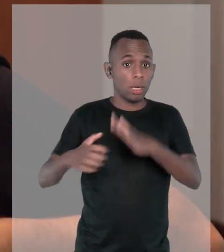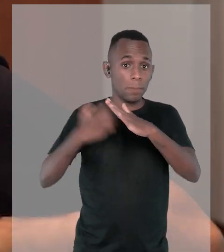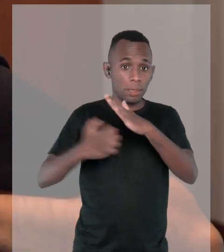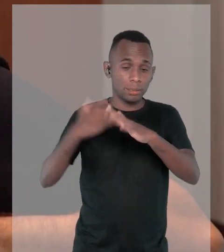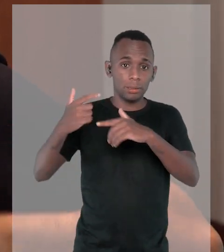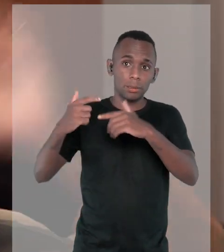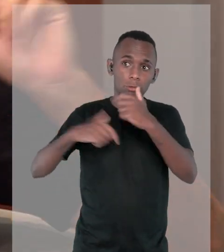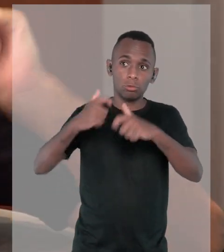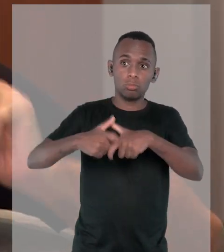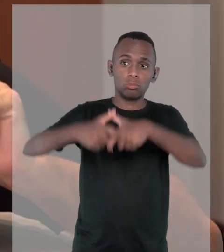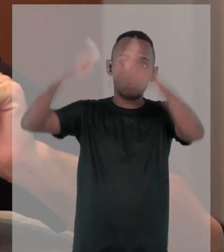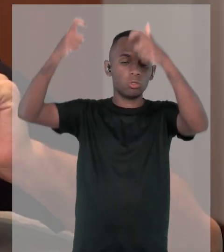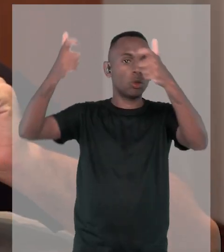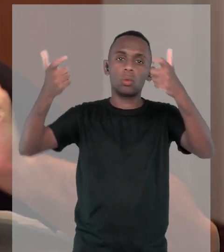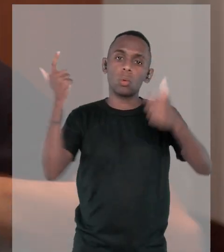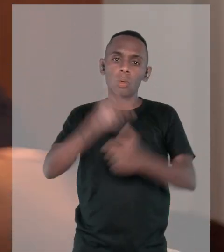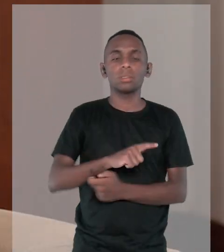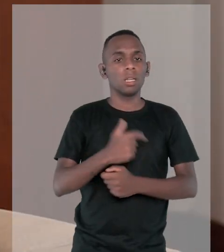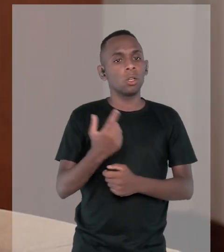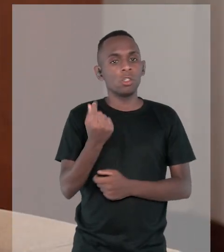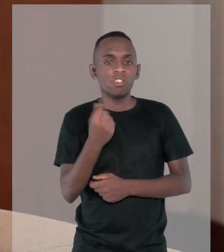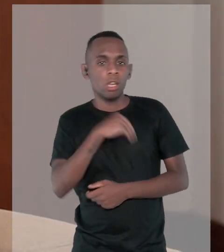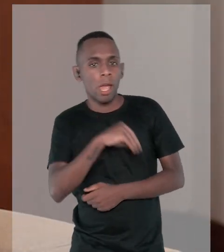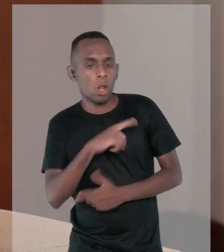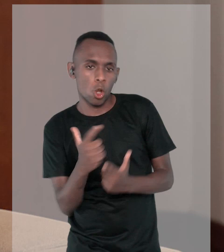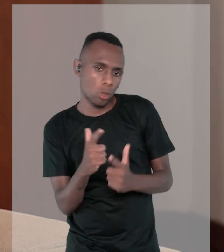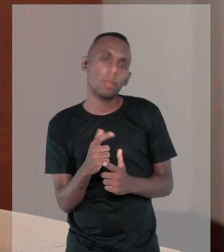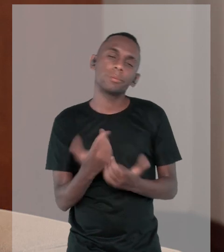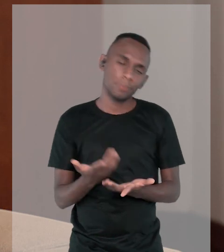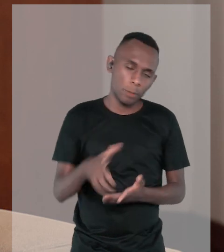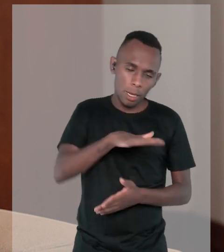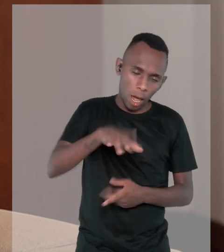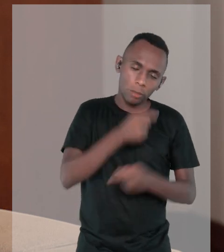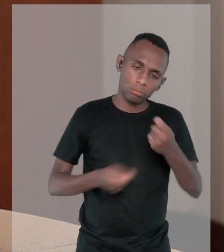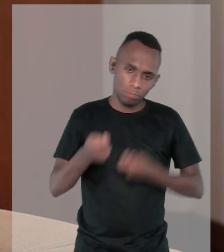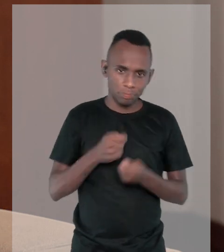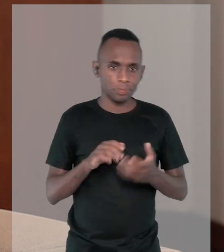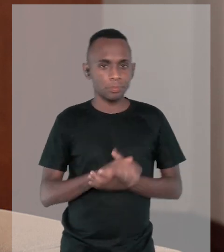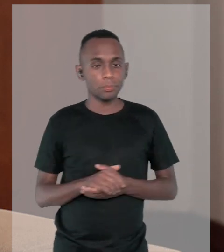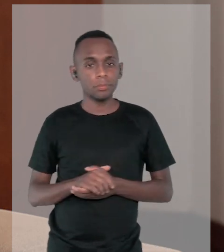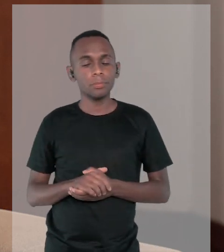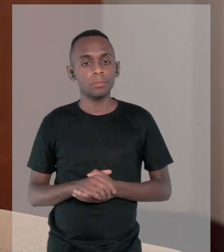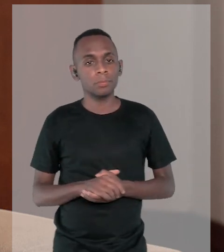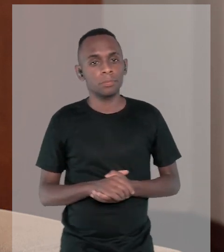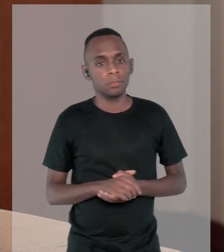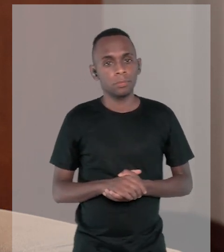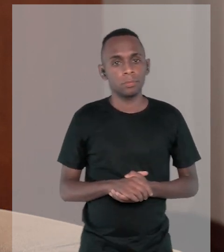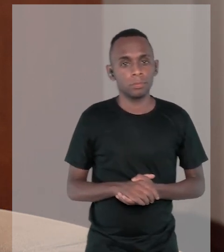minha empresa, ela não cresce, eu não ganho dinheiro. Então tem uma lógica de mercado em relação a isso. Tá? Para começo de